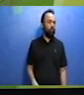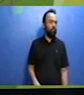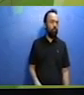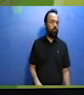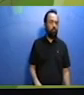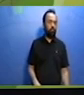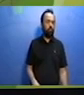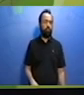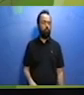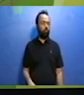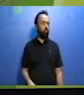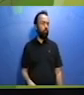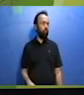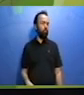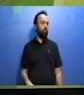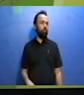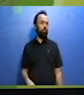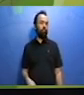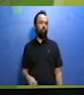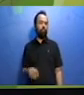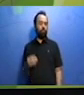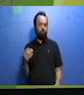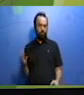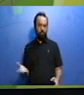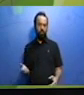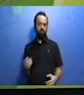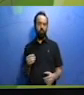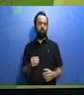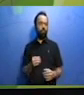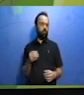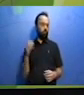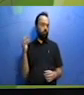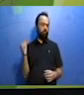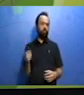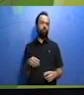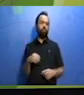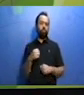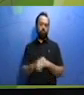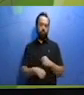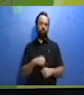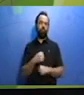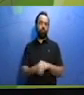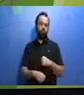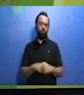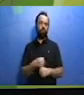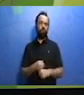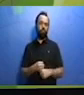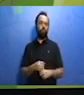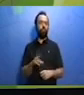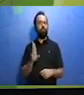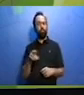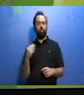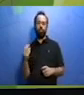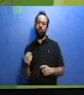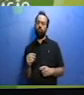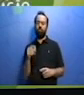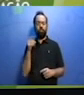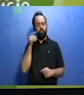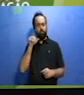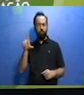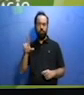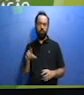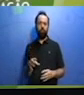beneficiam dos recursos marinhos pode ser temporário, pode levar muitos anos ou até ser